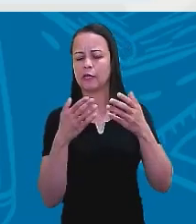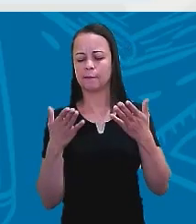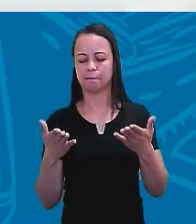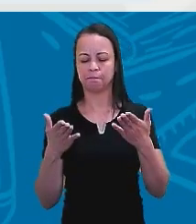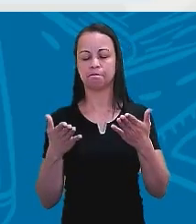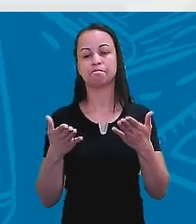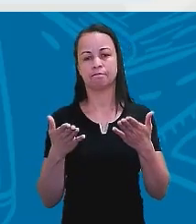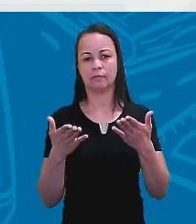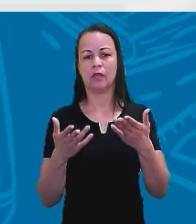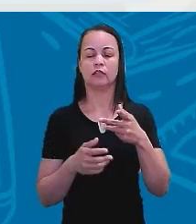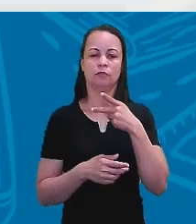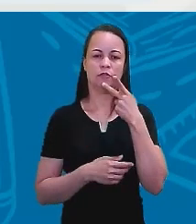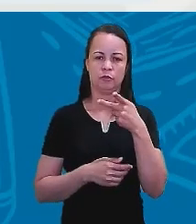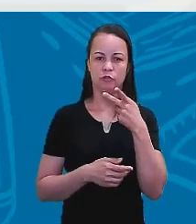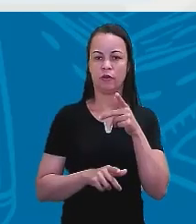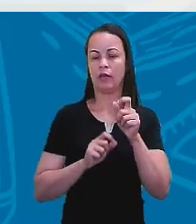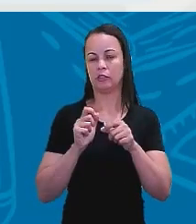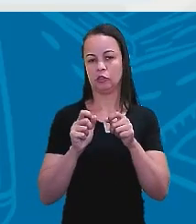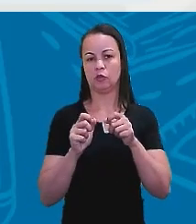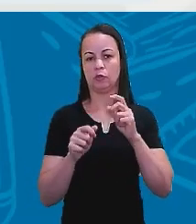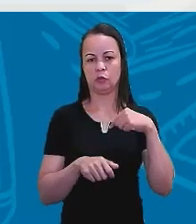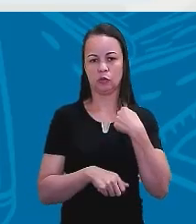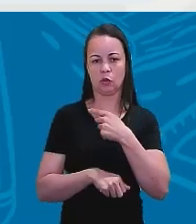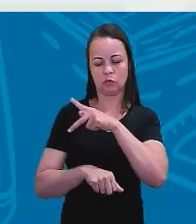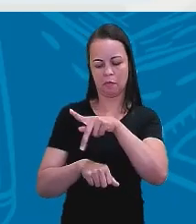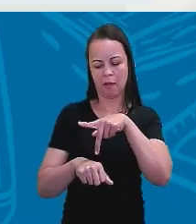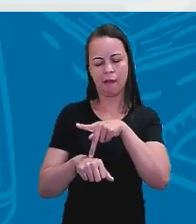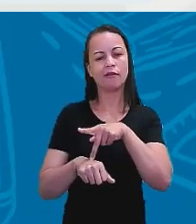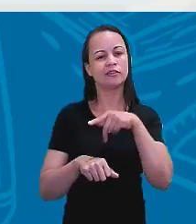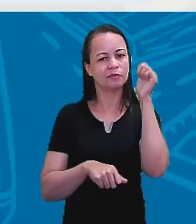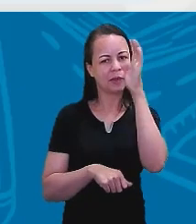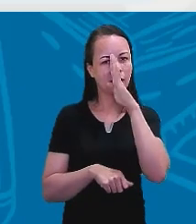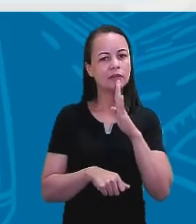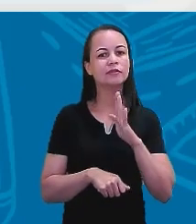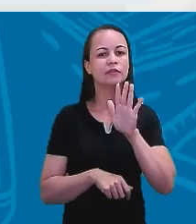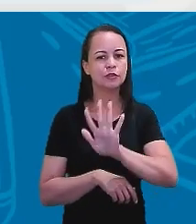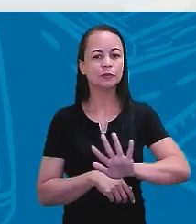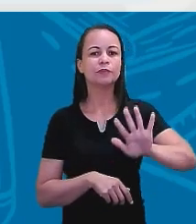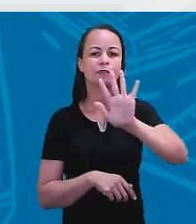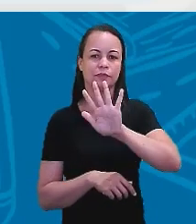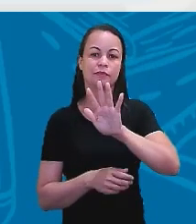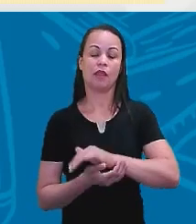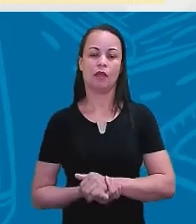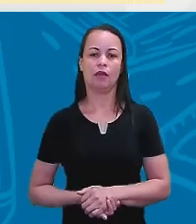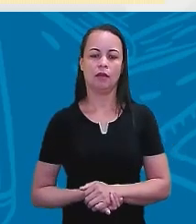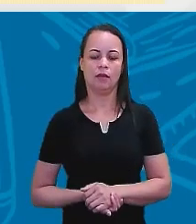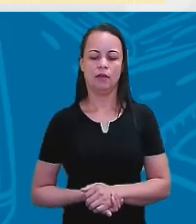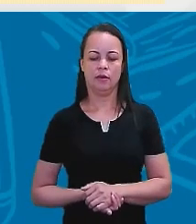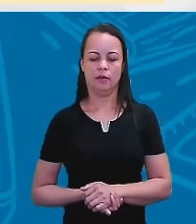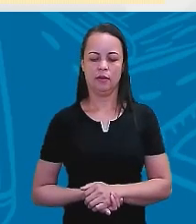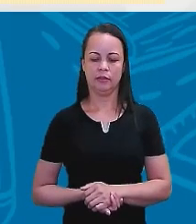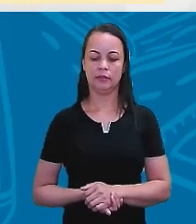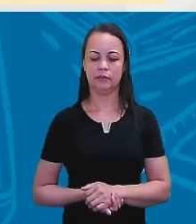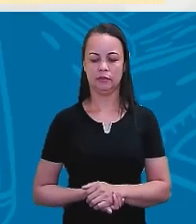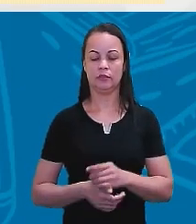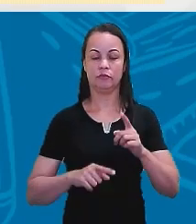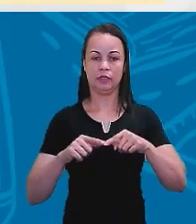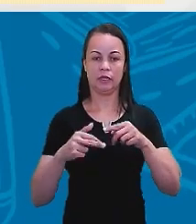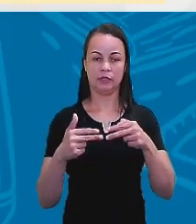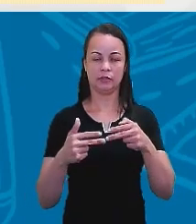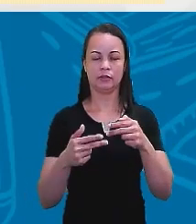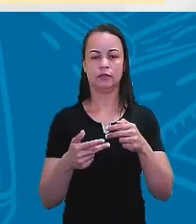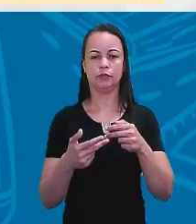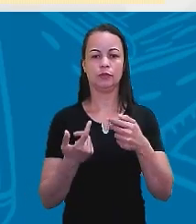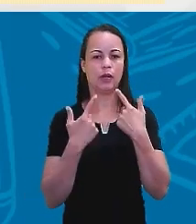falar muito sobre o nosso país, a nossa nação, o Brasil. Então, a variação linguística